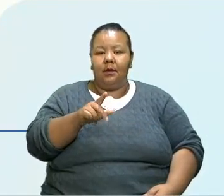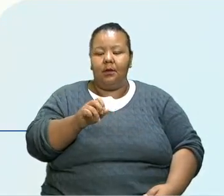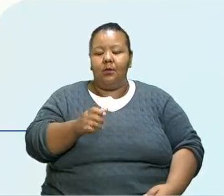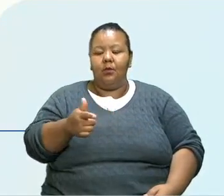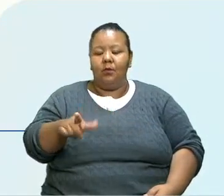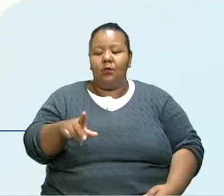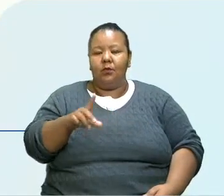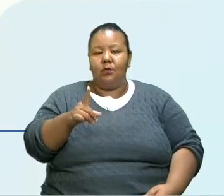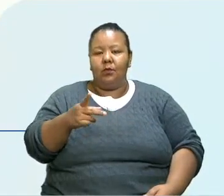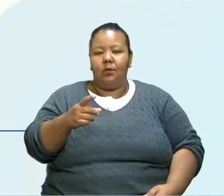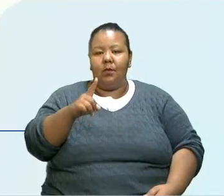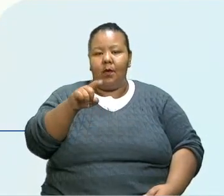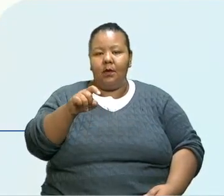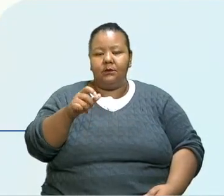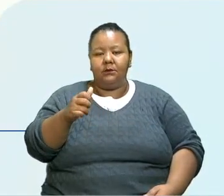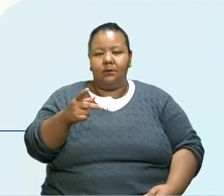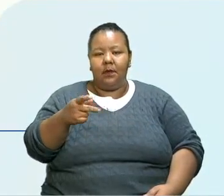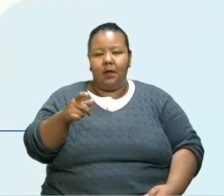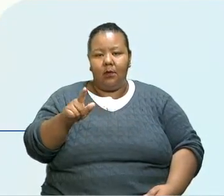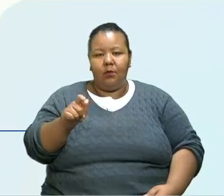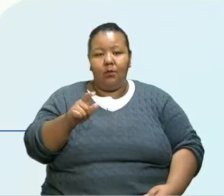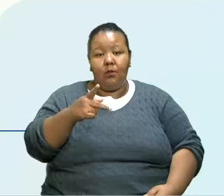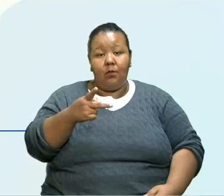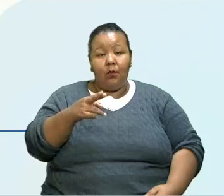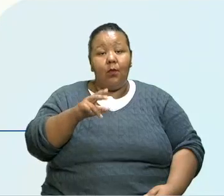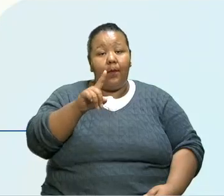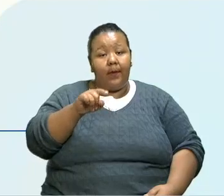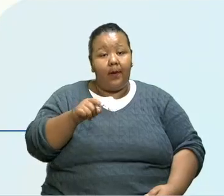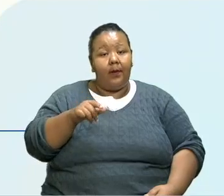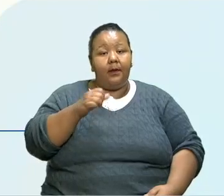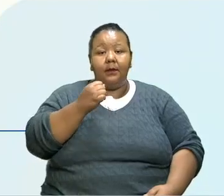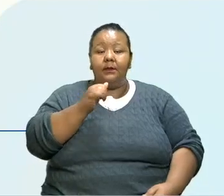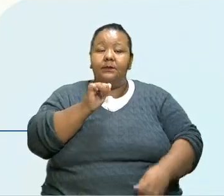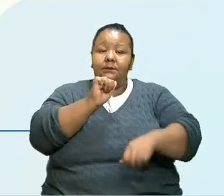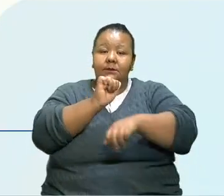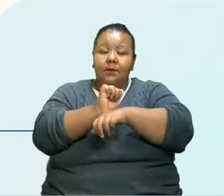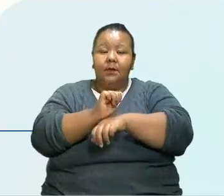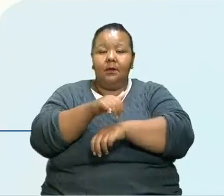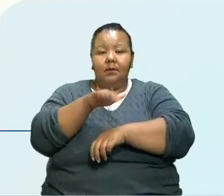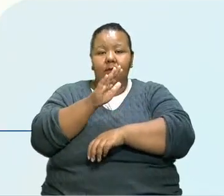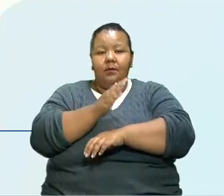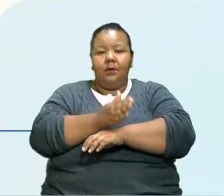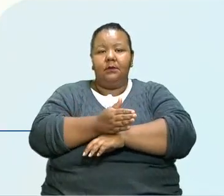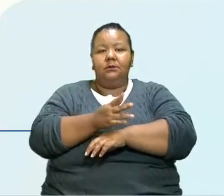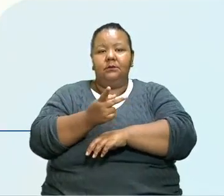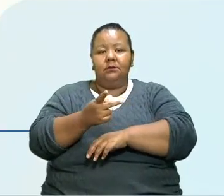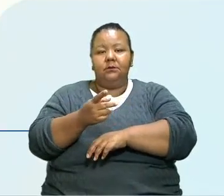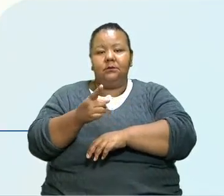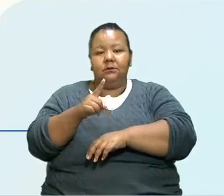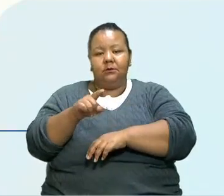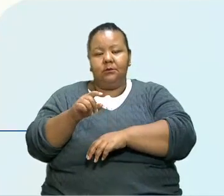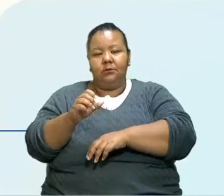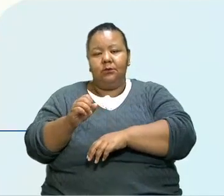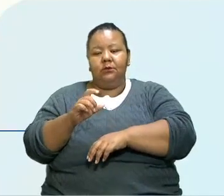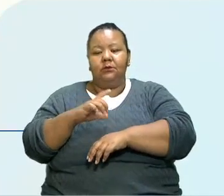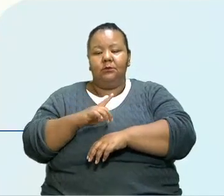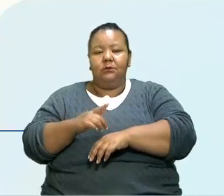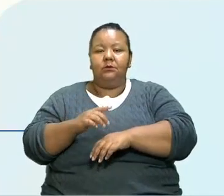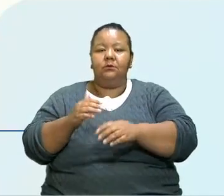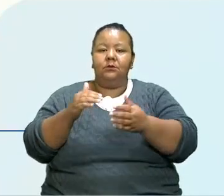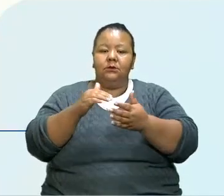vai esperar alguns minutos a mais que o pós-pago. E dentro desse pós-pago, ainda vai ter as classificações, até